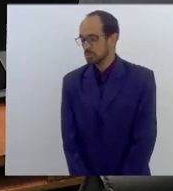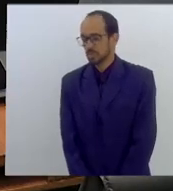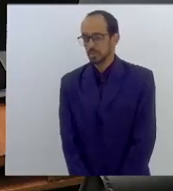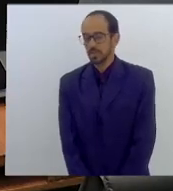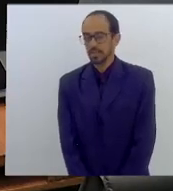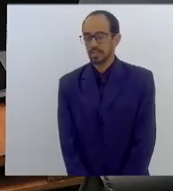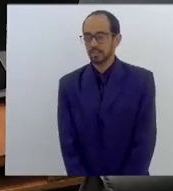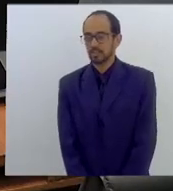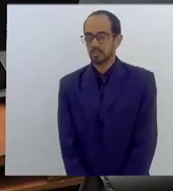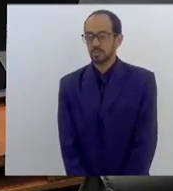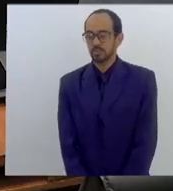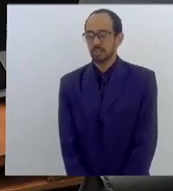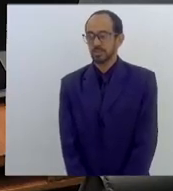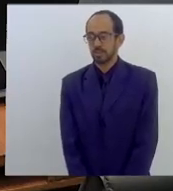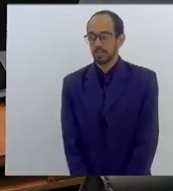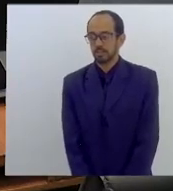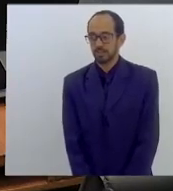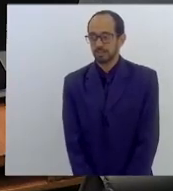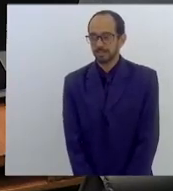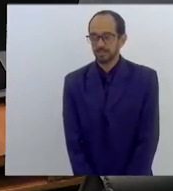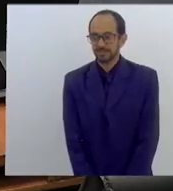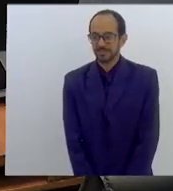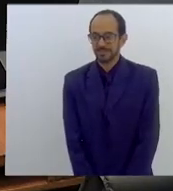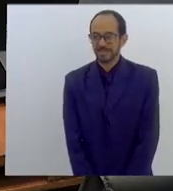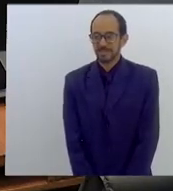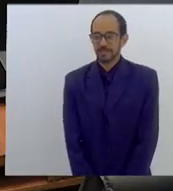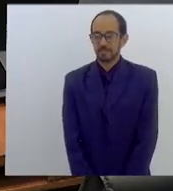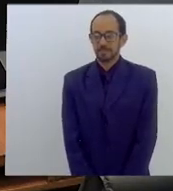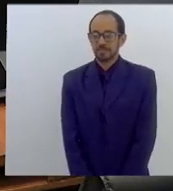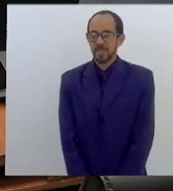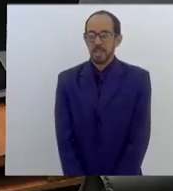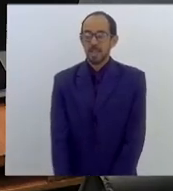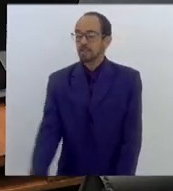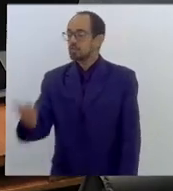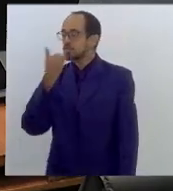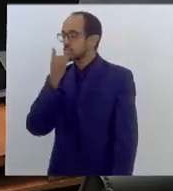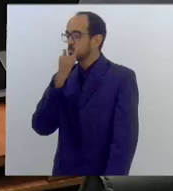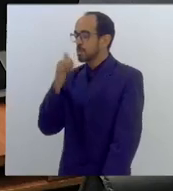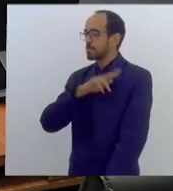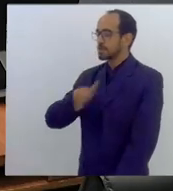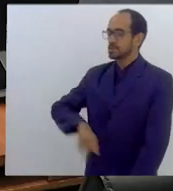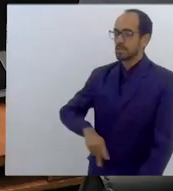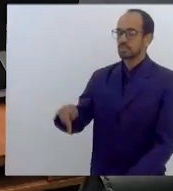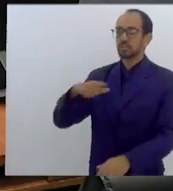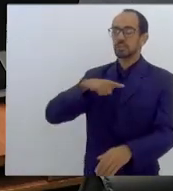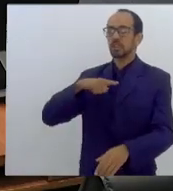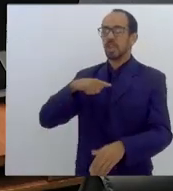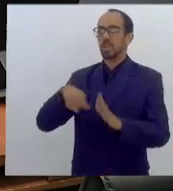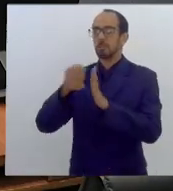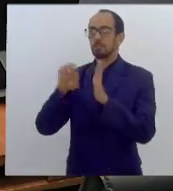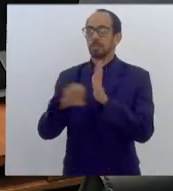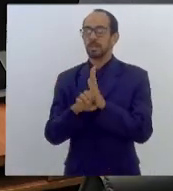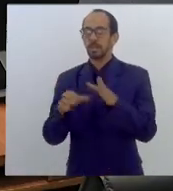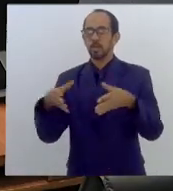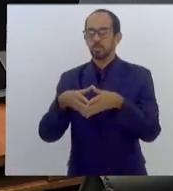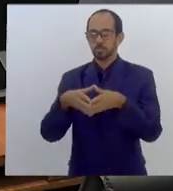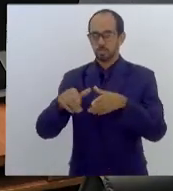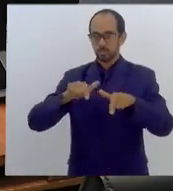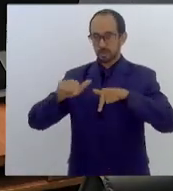Senhor presidente, também tem emendas da Comissão de Trabalho.